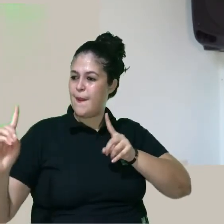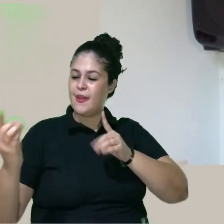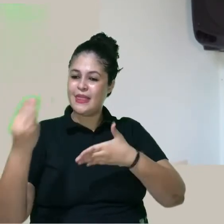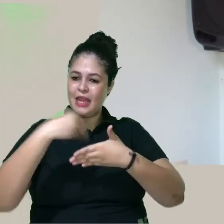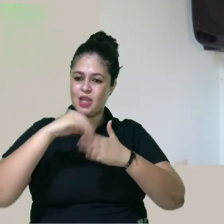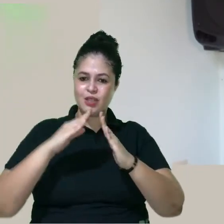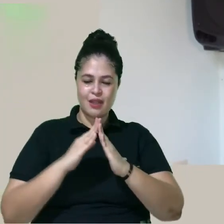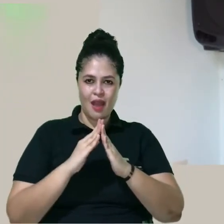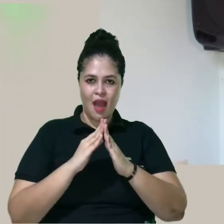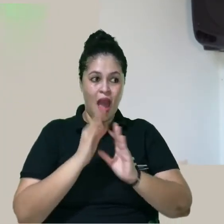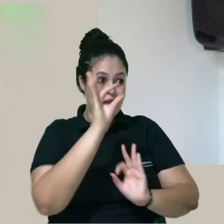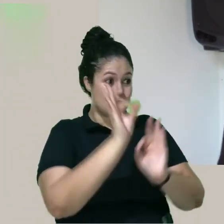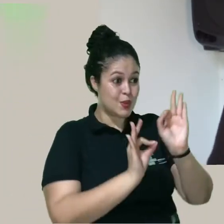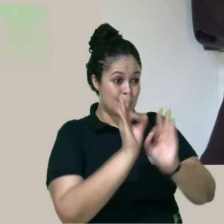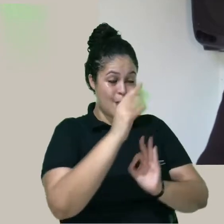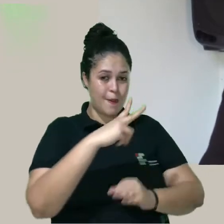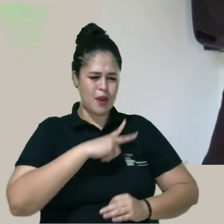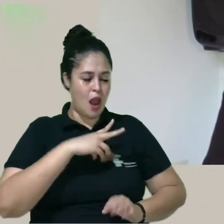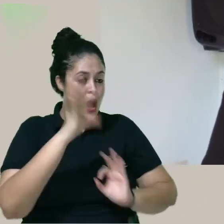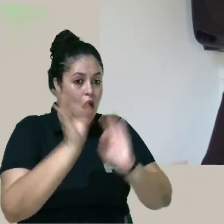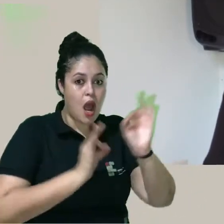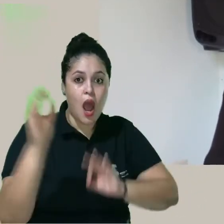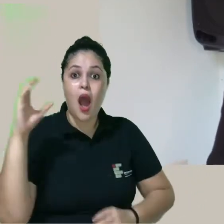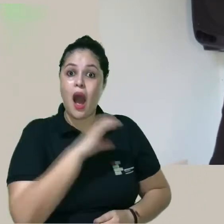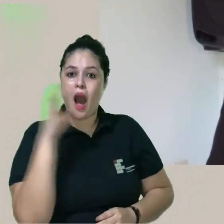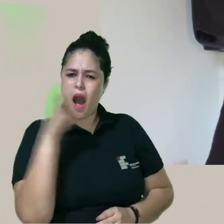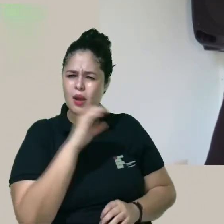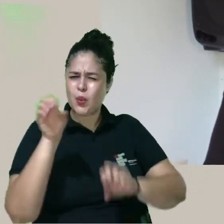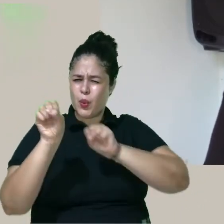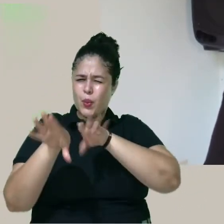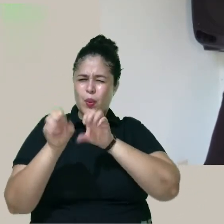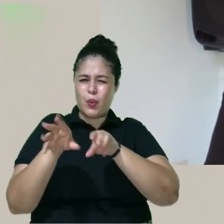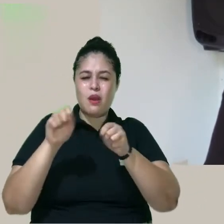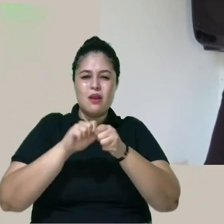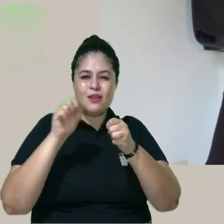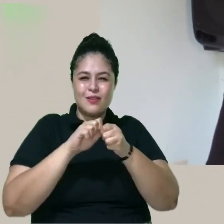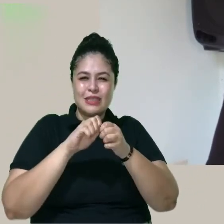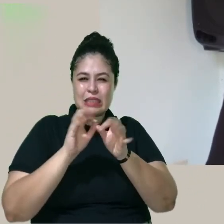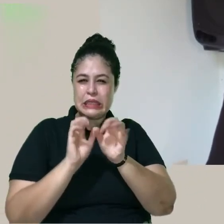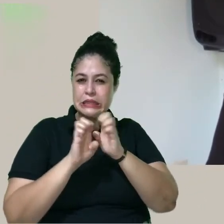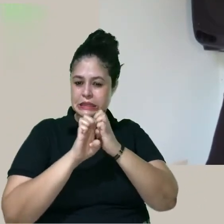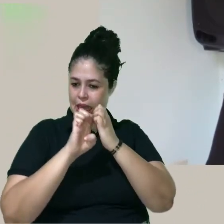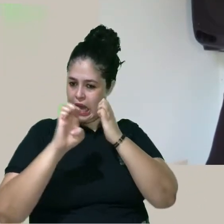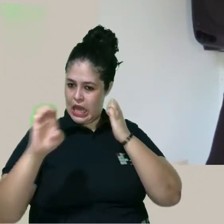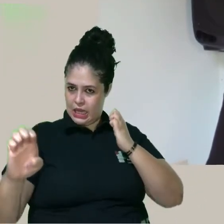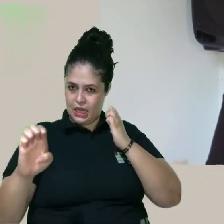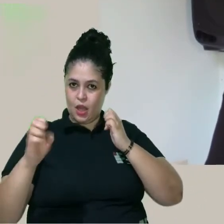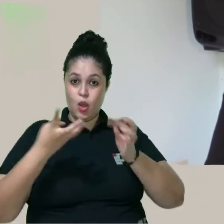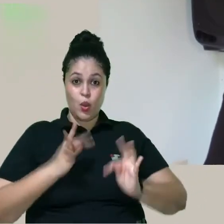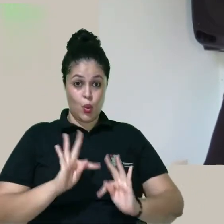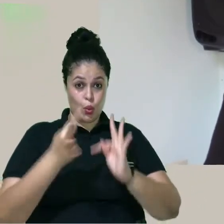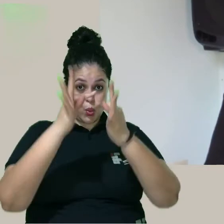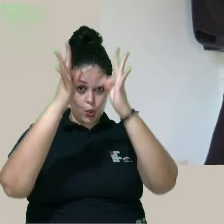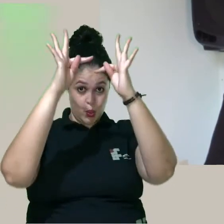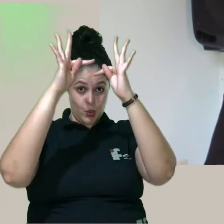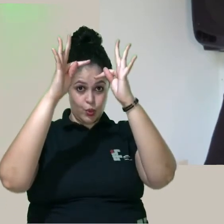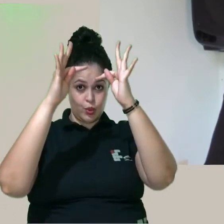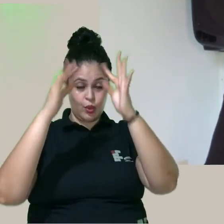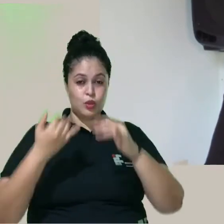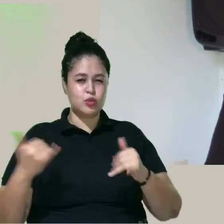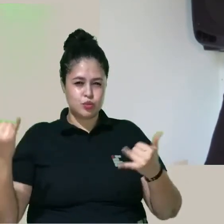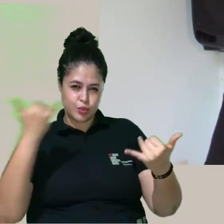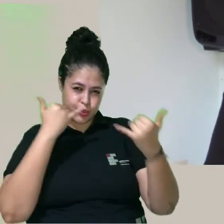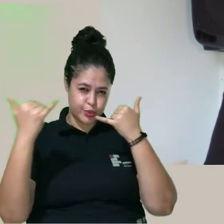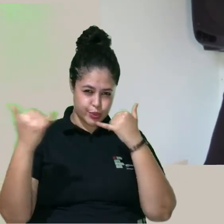organizações privadas de ensino, elas rapidamente organizaram seus ensinos remotos, através das tecnologias da